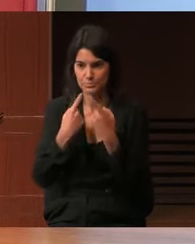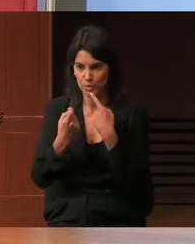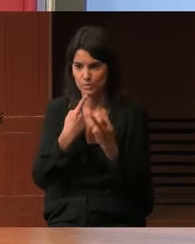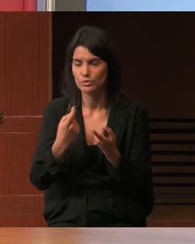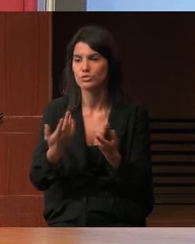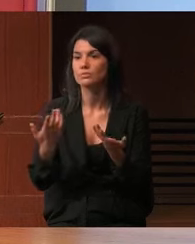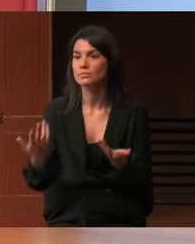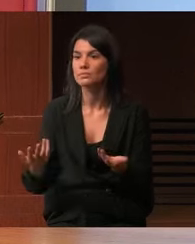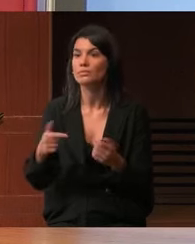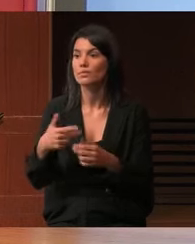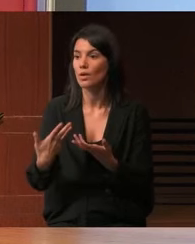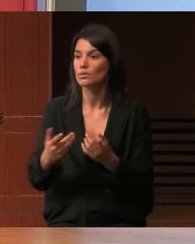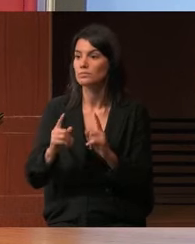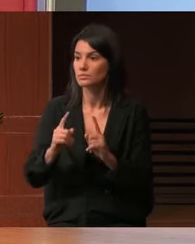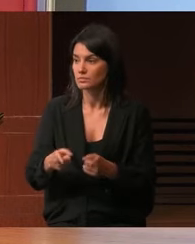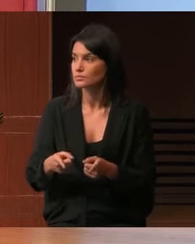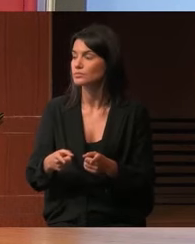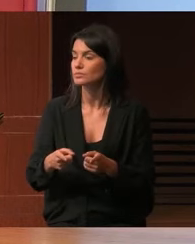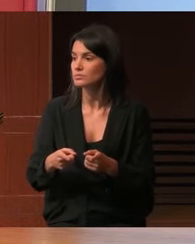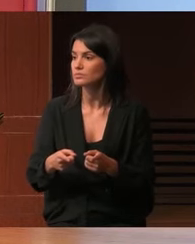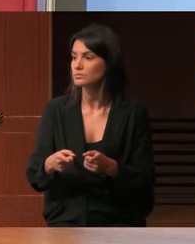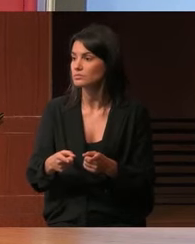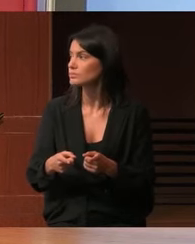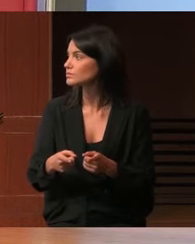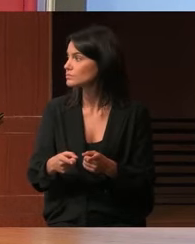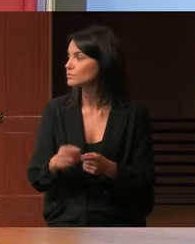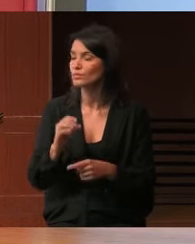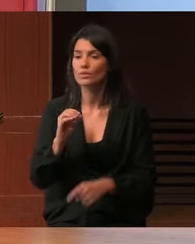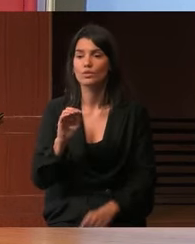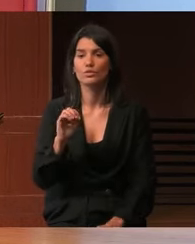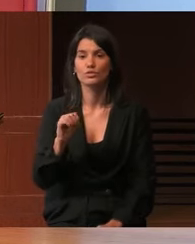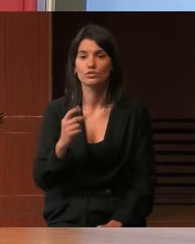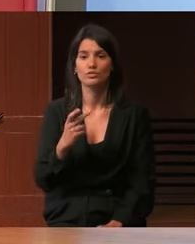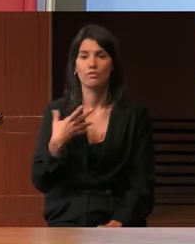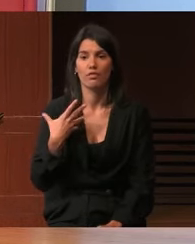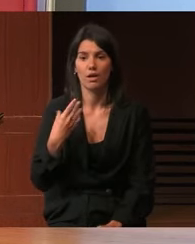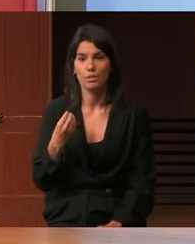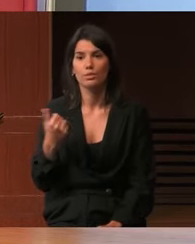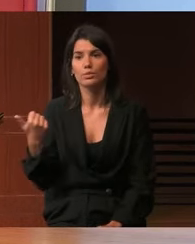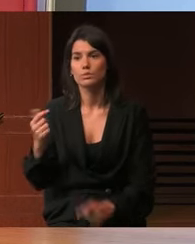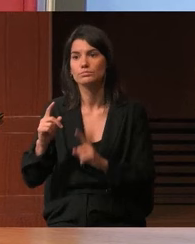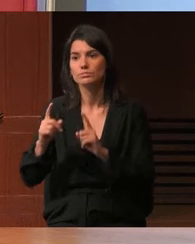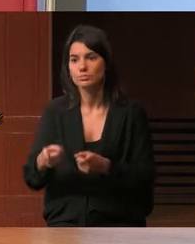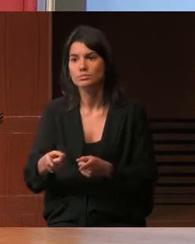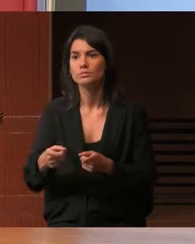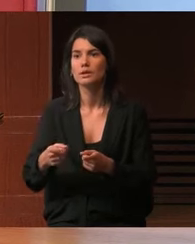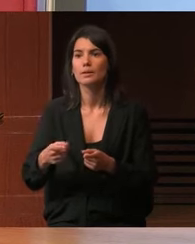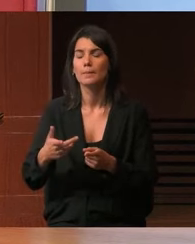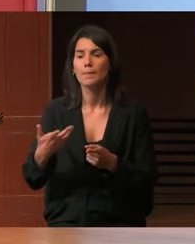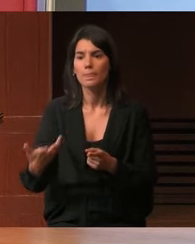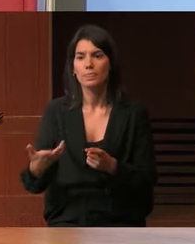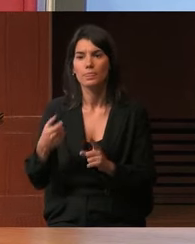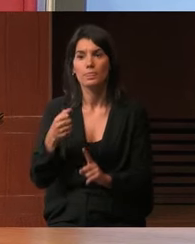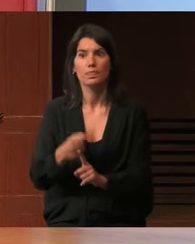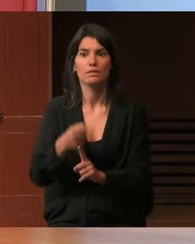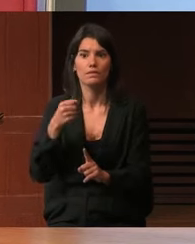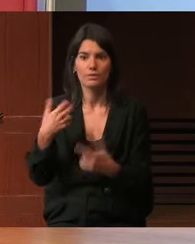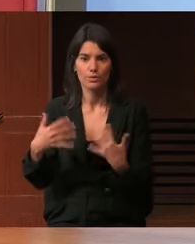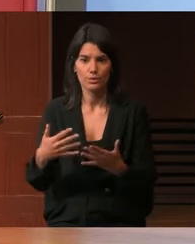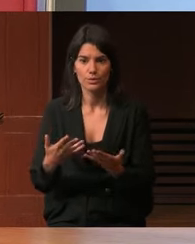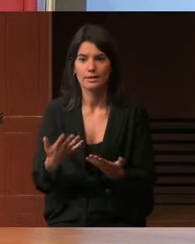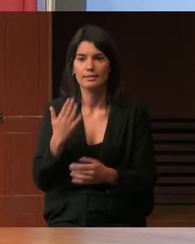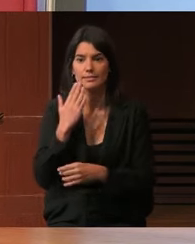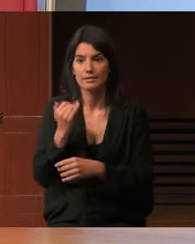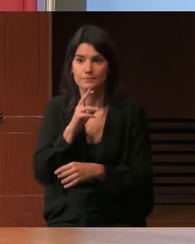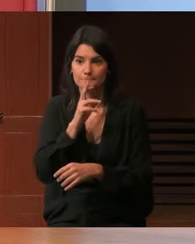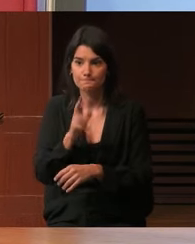E, portanto, começando por si, Osvaldo Silvestre, com este primeiro grande desafio de tentar